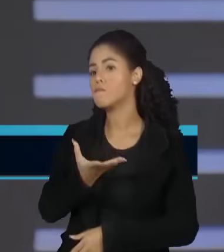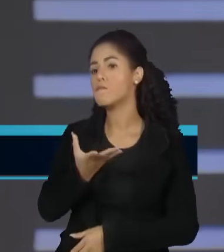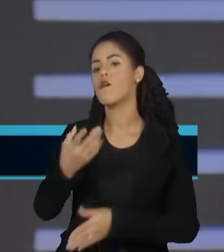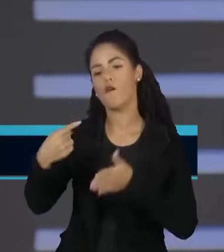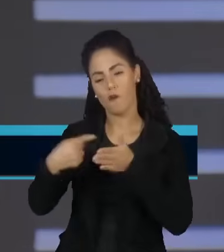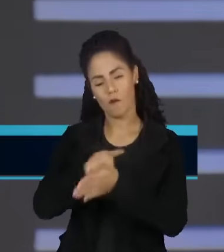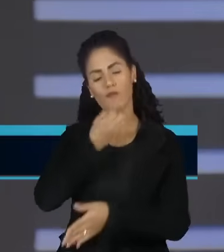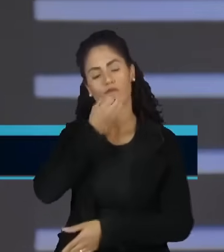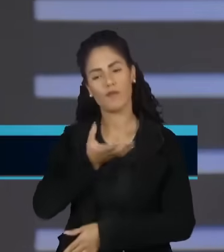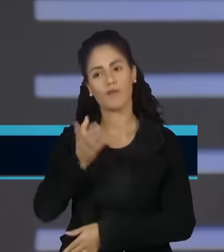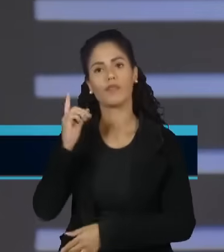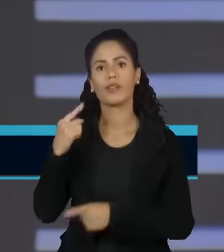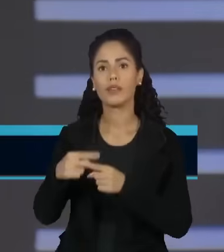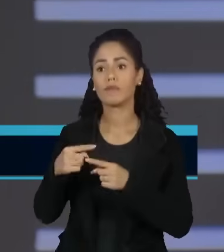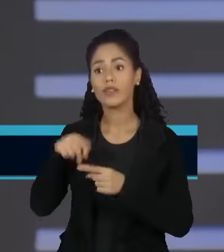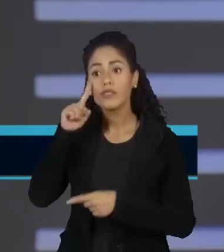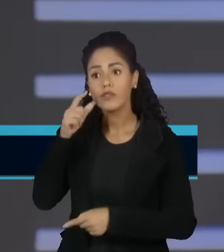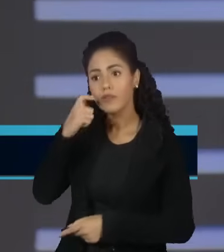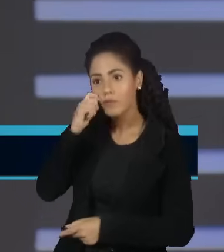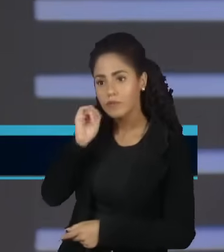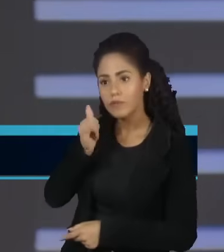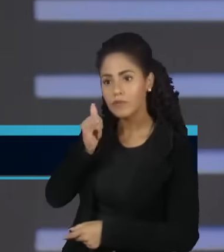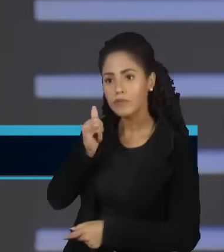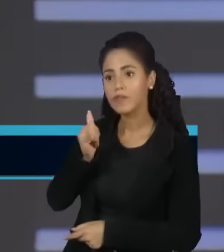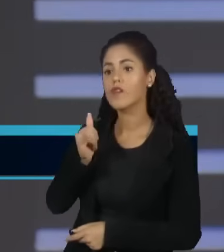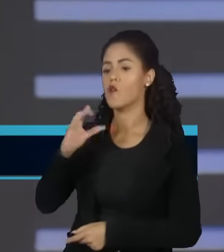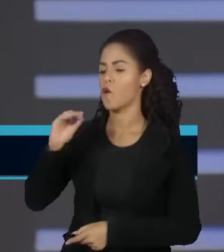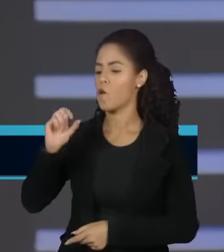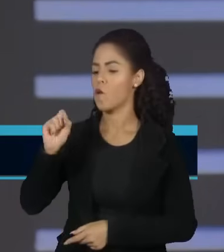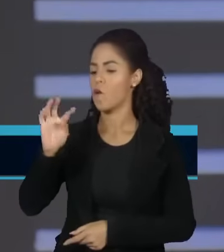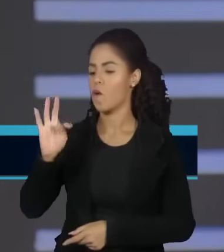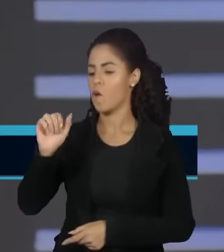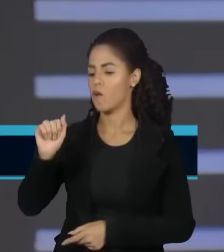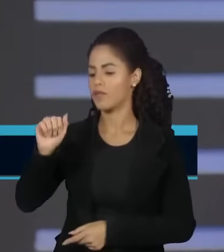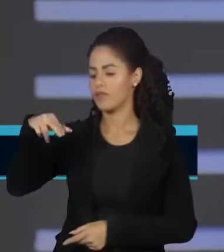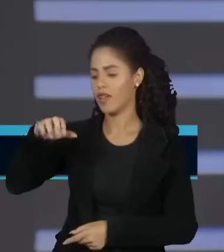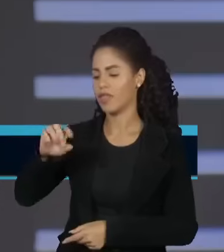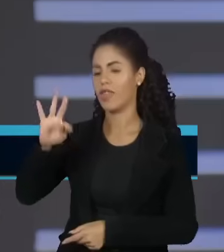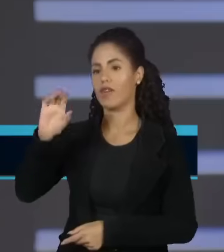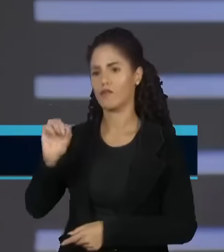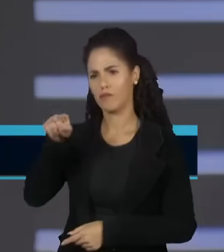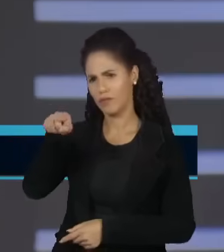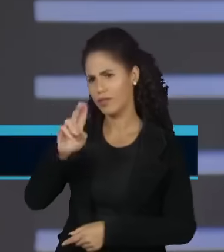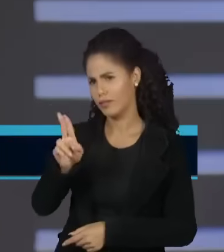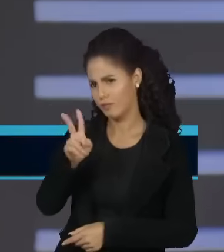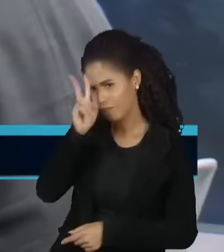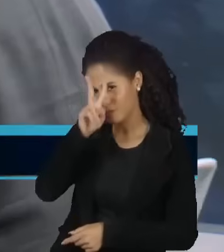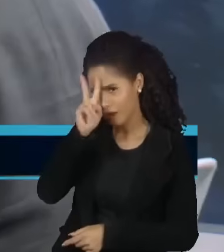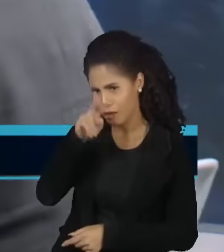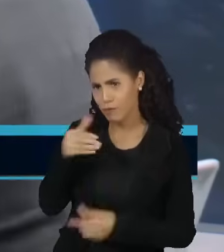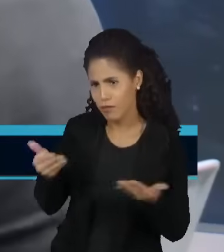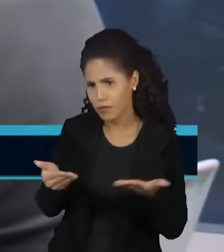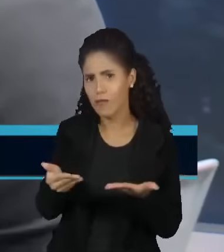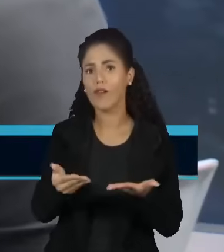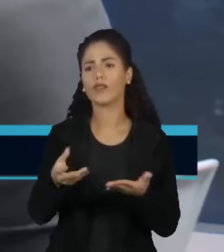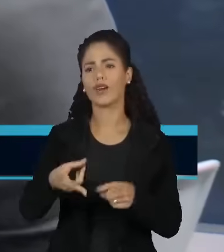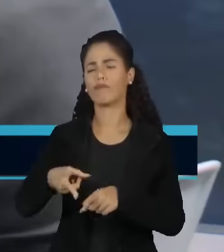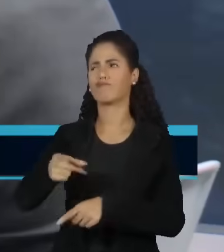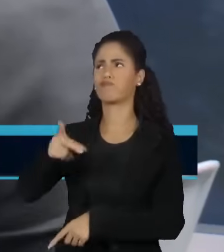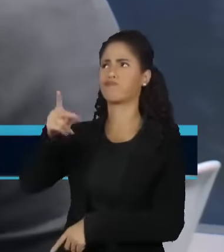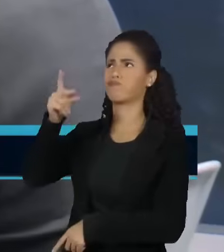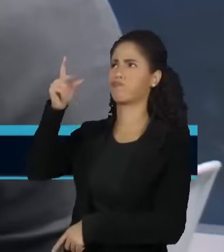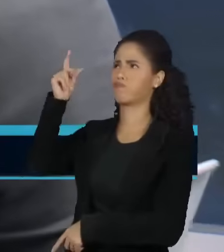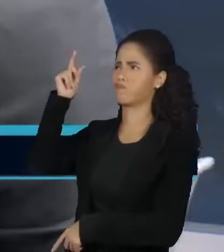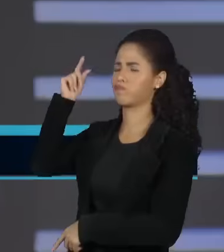sobre o depoimento do presidente Valdemar Costa Neto. Primeiro, antes de mais nada, vocês lembram desse nome? Esse nome não é de agora, esse nome ele perpassa